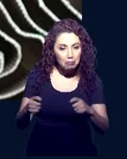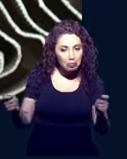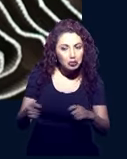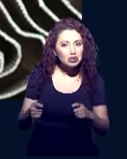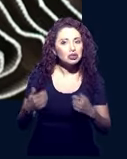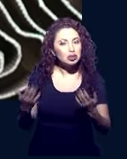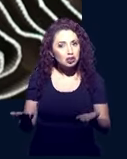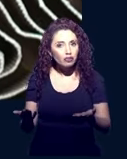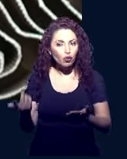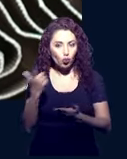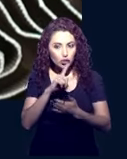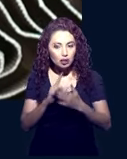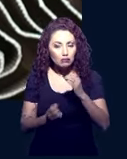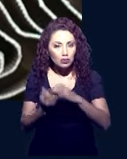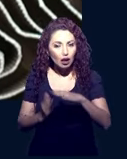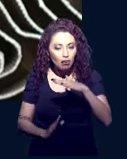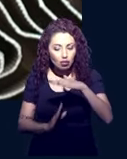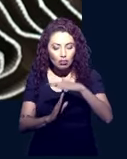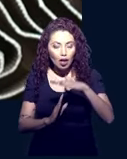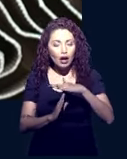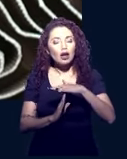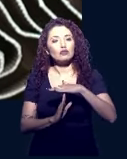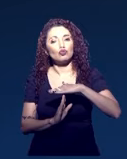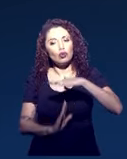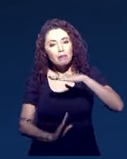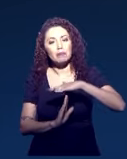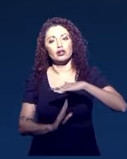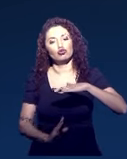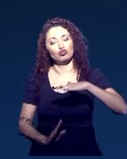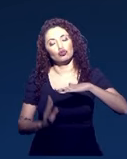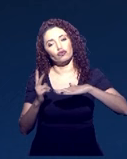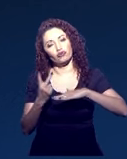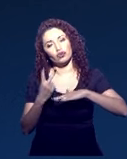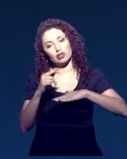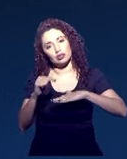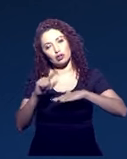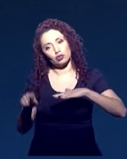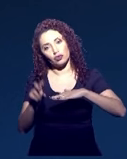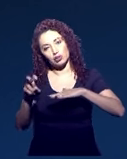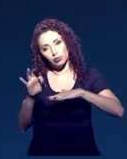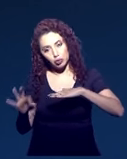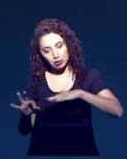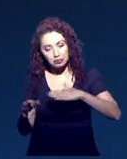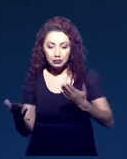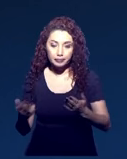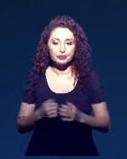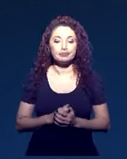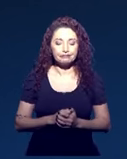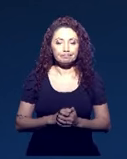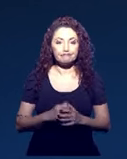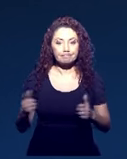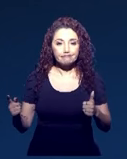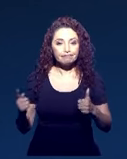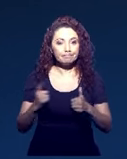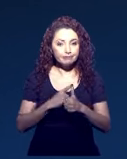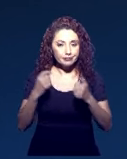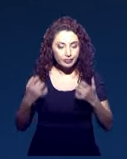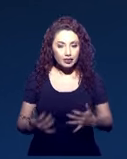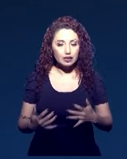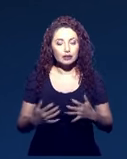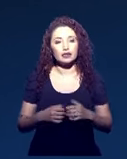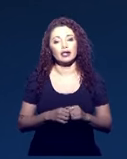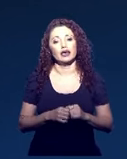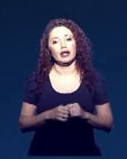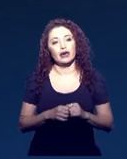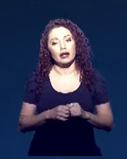se teto ficar pelo menos em 27,5 por bom primeiro o registro de que a câmara dos deputados como casa